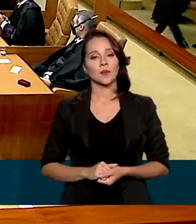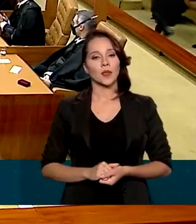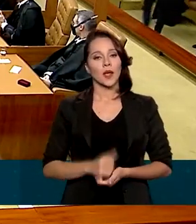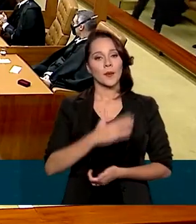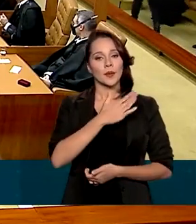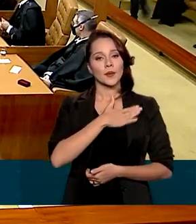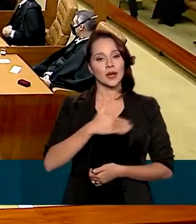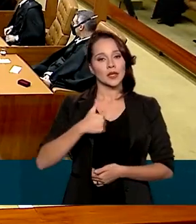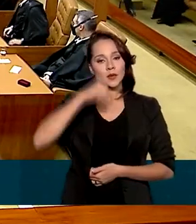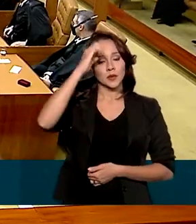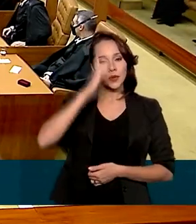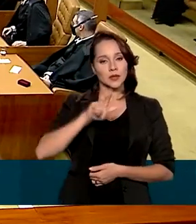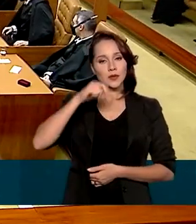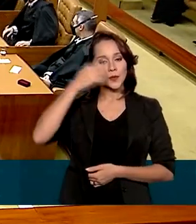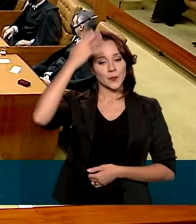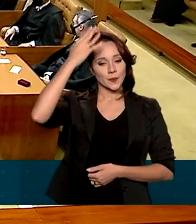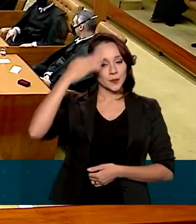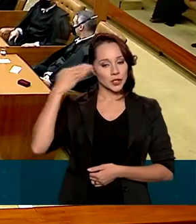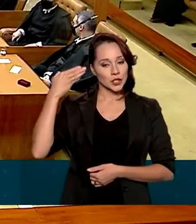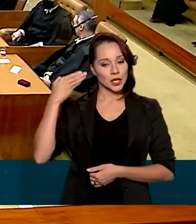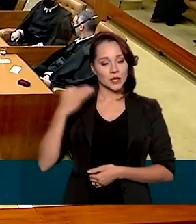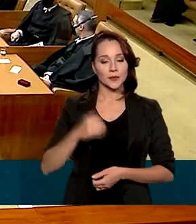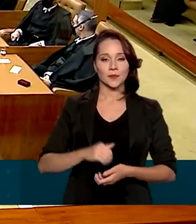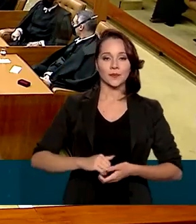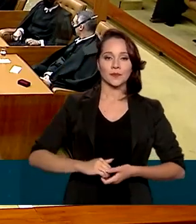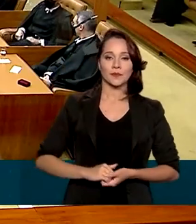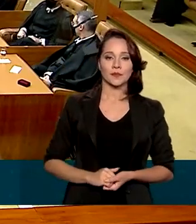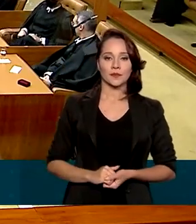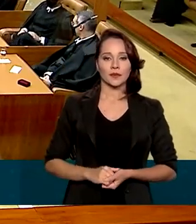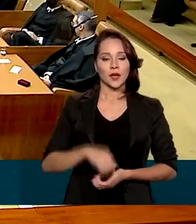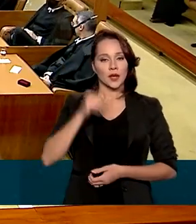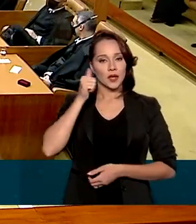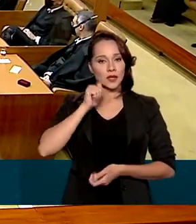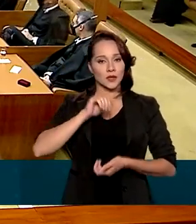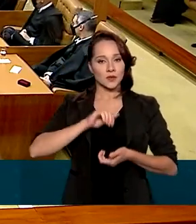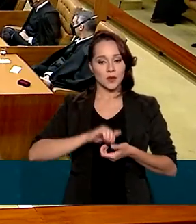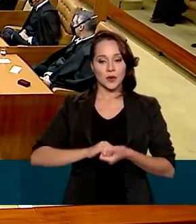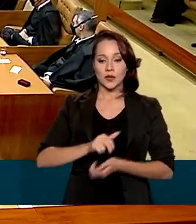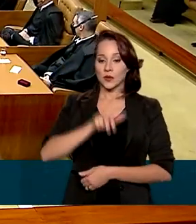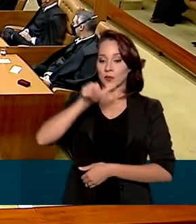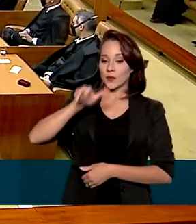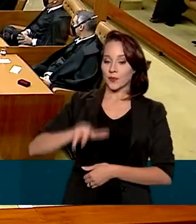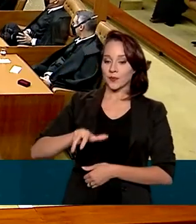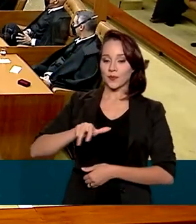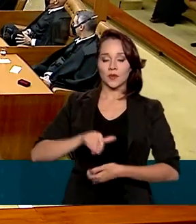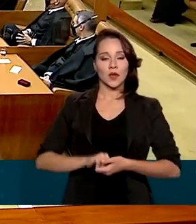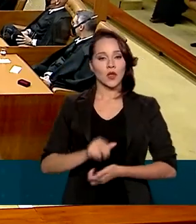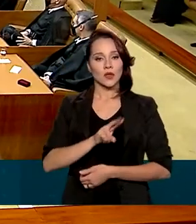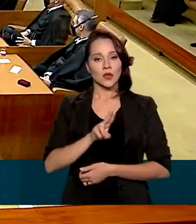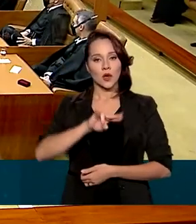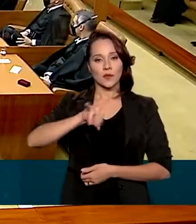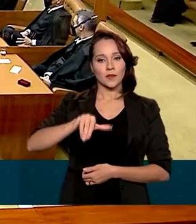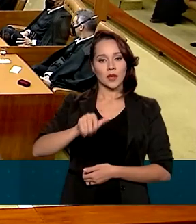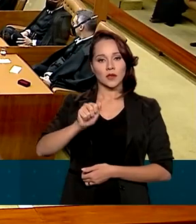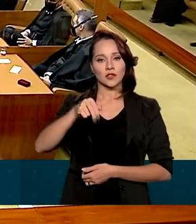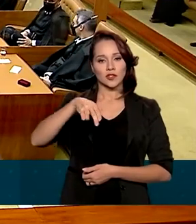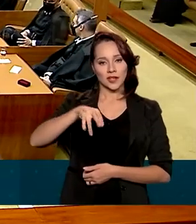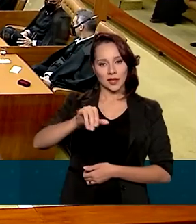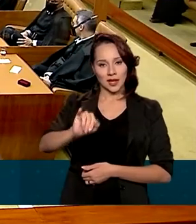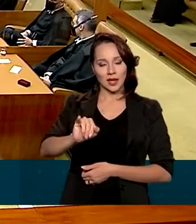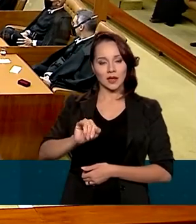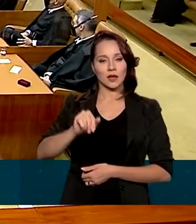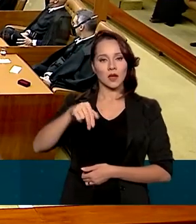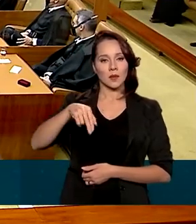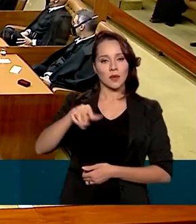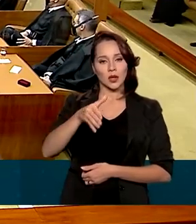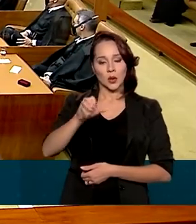do Brasil, senhora Michele Bolsonaro, esposa do Impossando, senhora Janeina Liates de